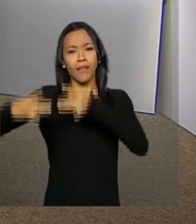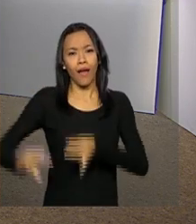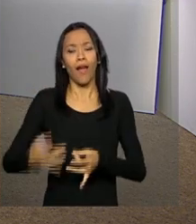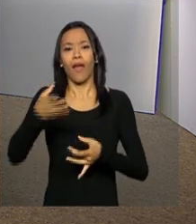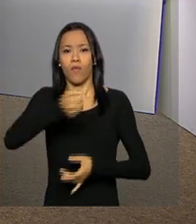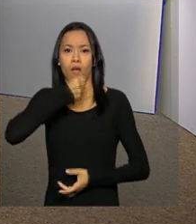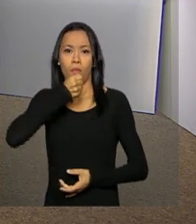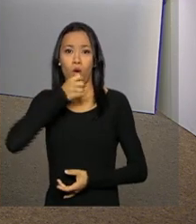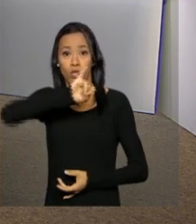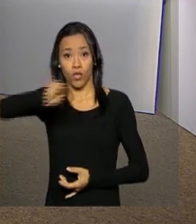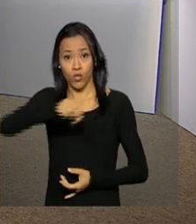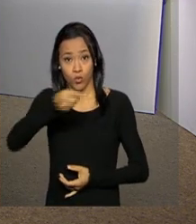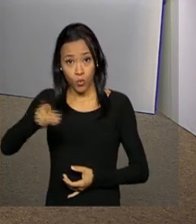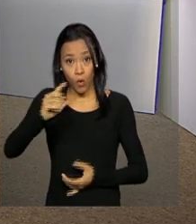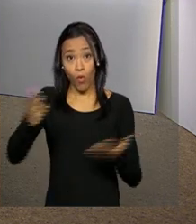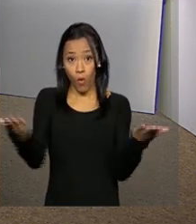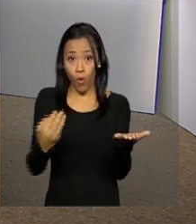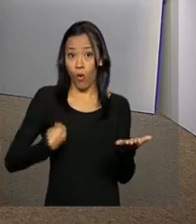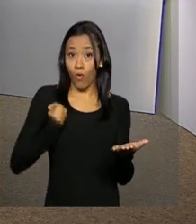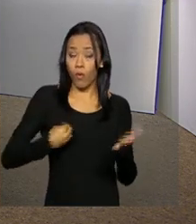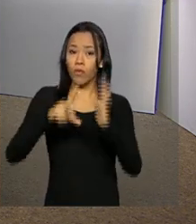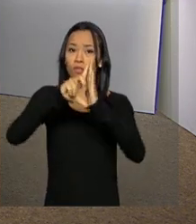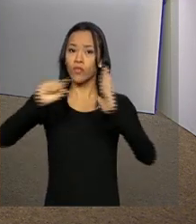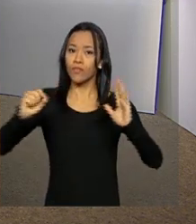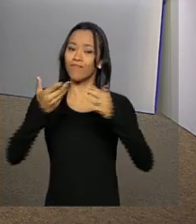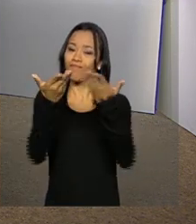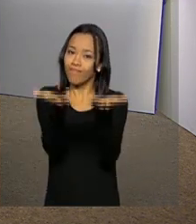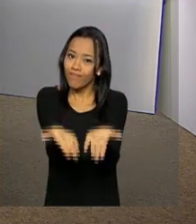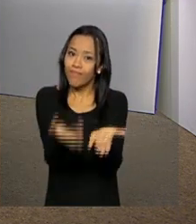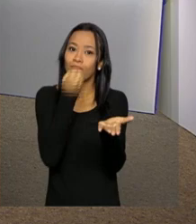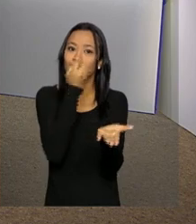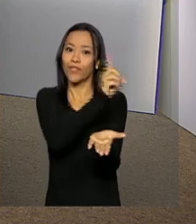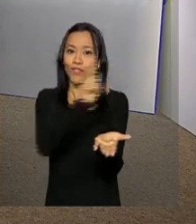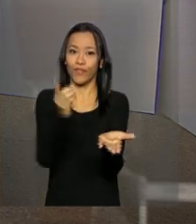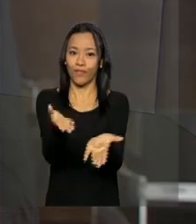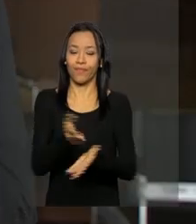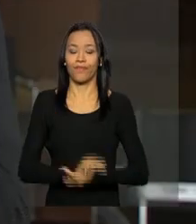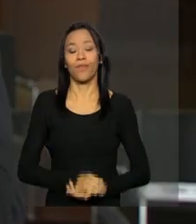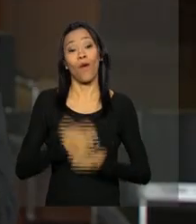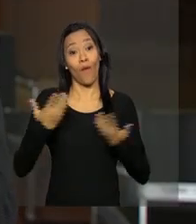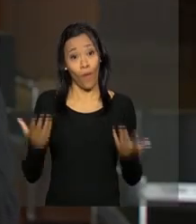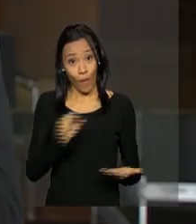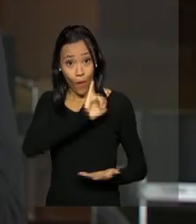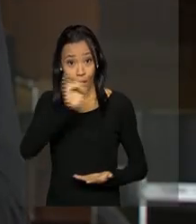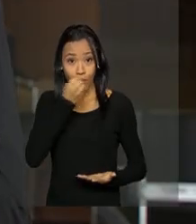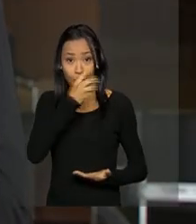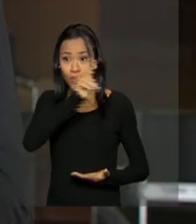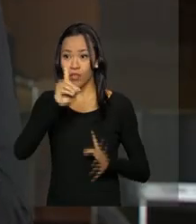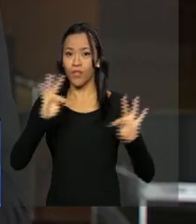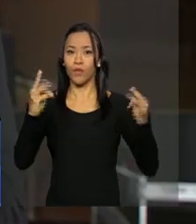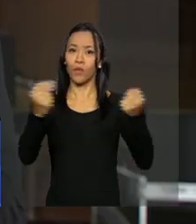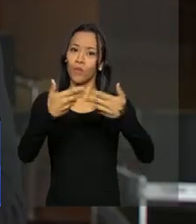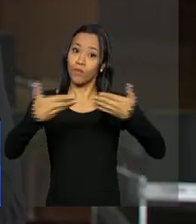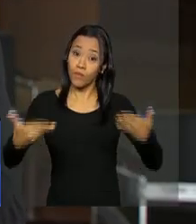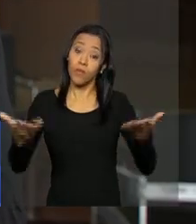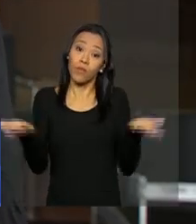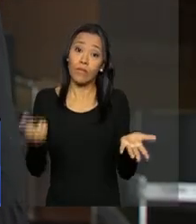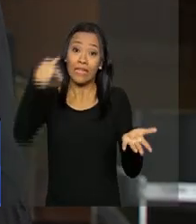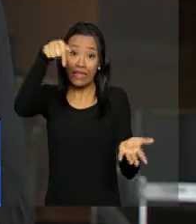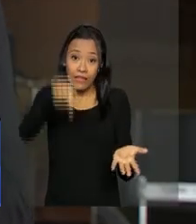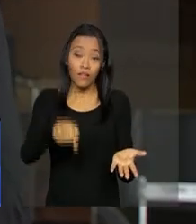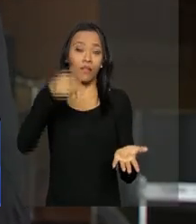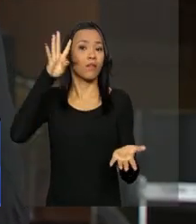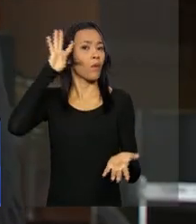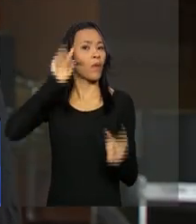Pedro Neto que está no Palácio do Planalto ao vivo Bom dia João Olá jaim bom dia você Bom dia a todos B